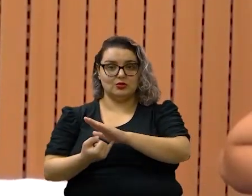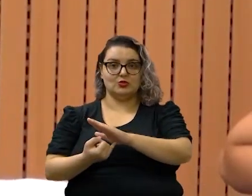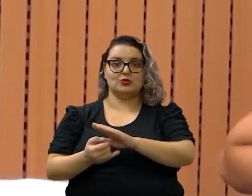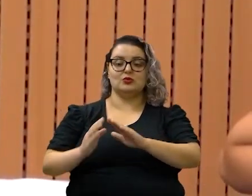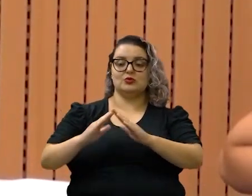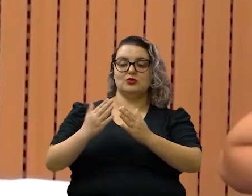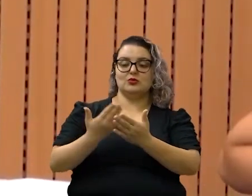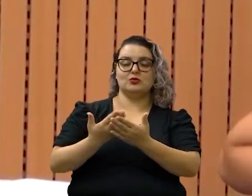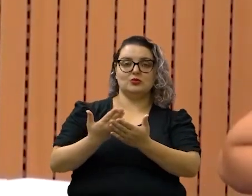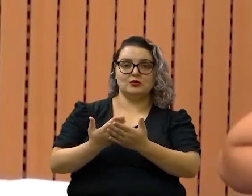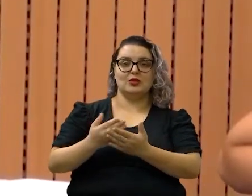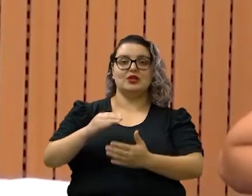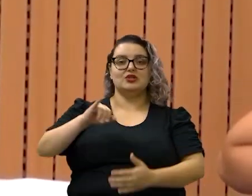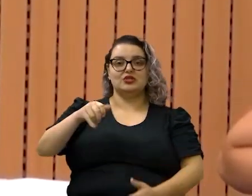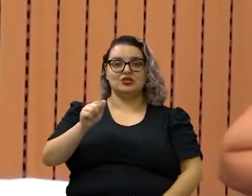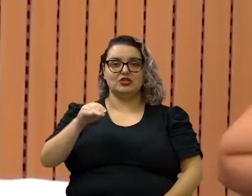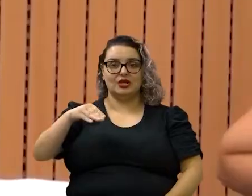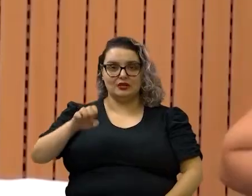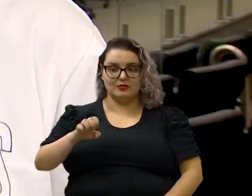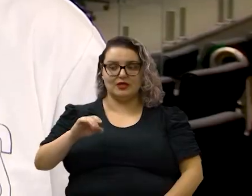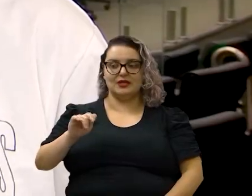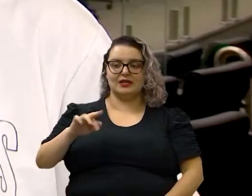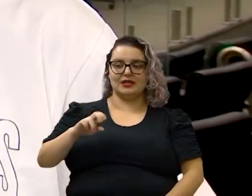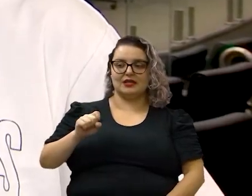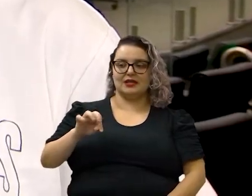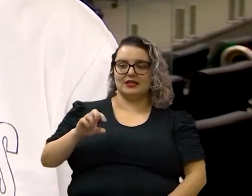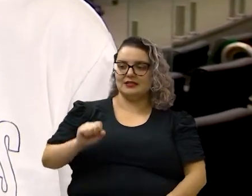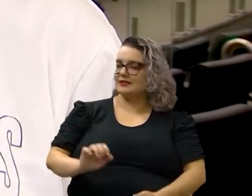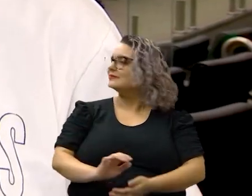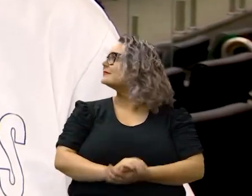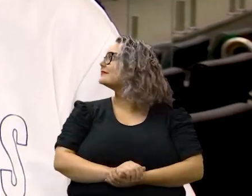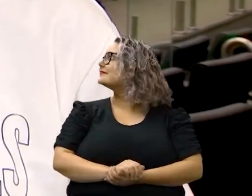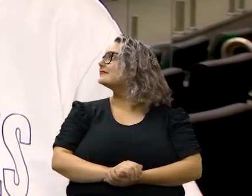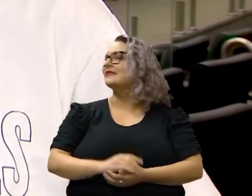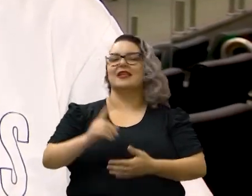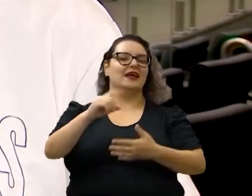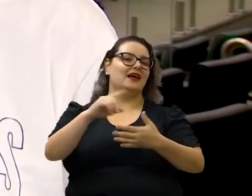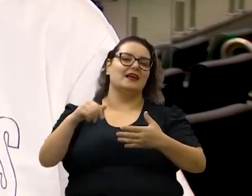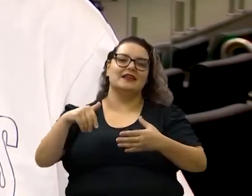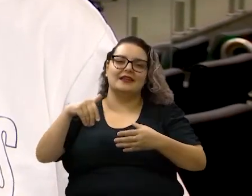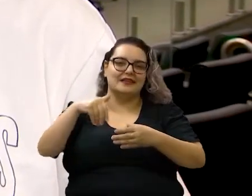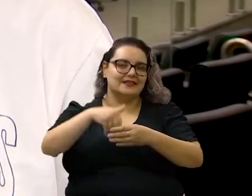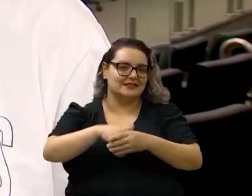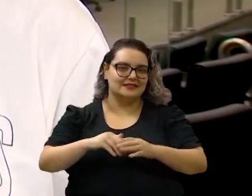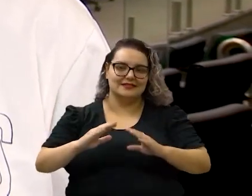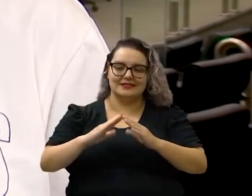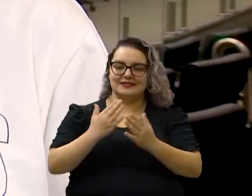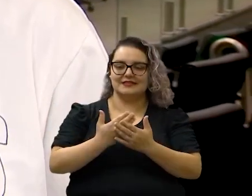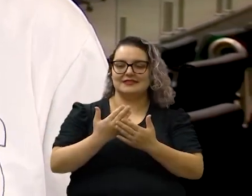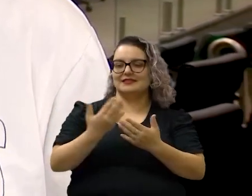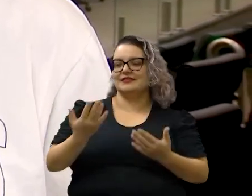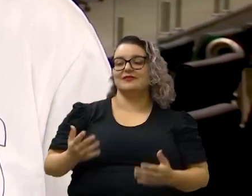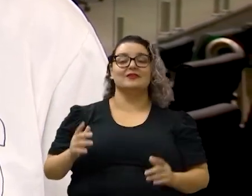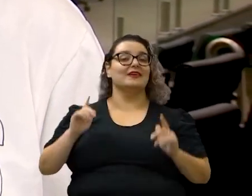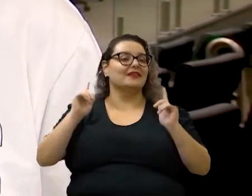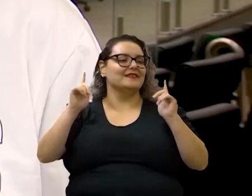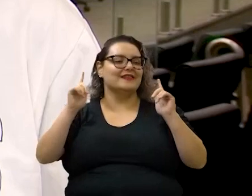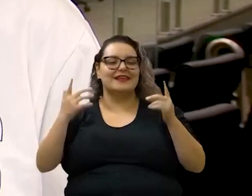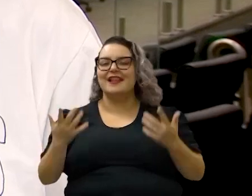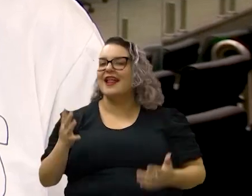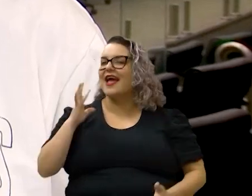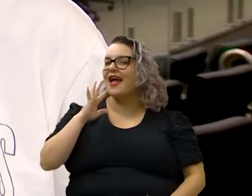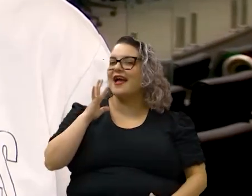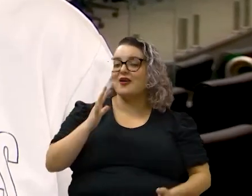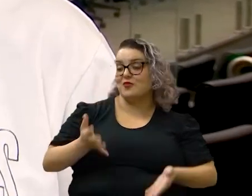Educacional Jaime crates eles são na escola foi super divertida a gente concorria com os amigos